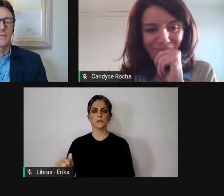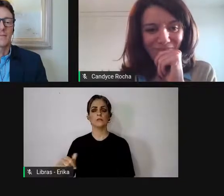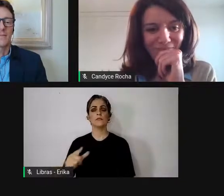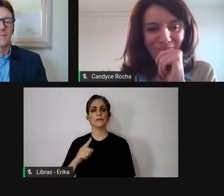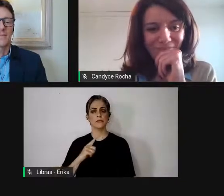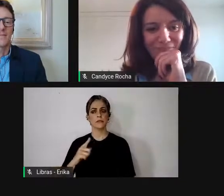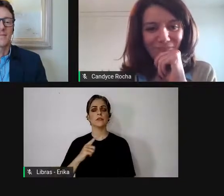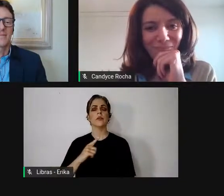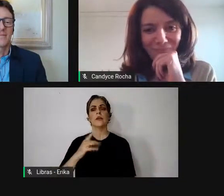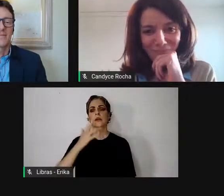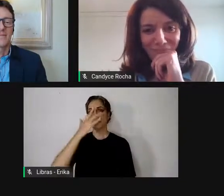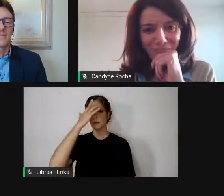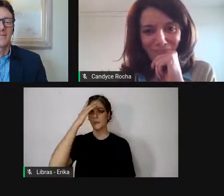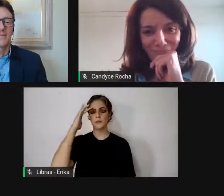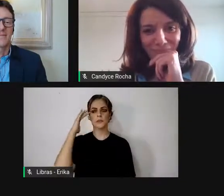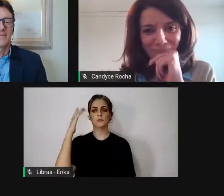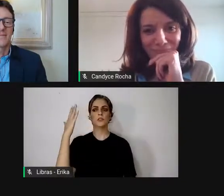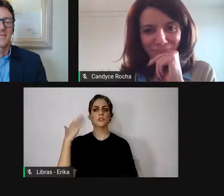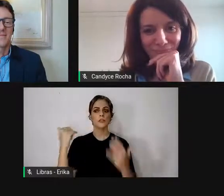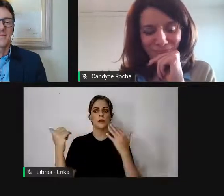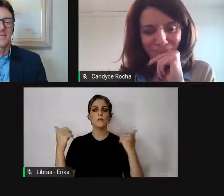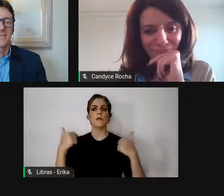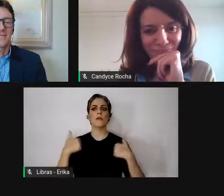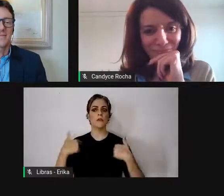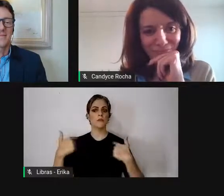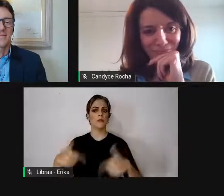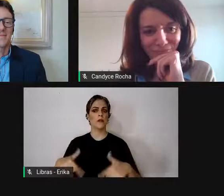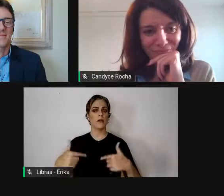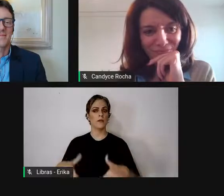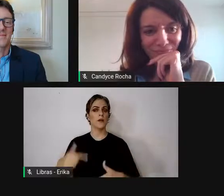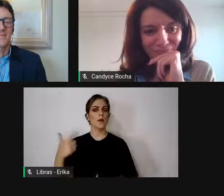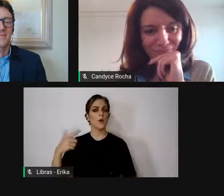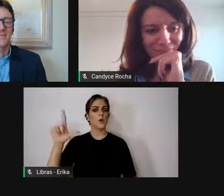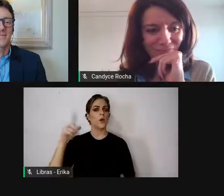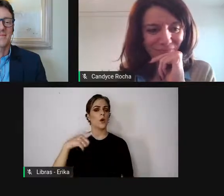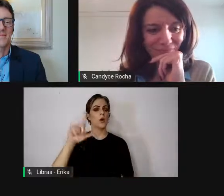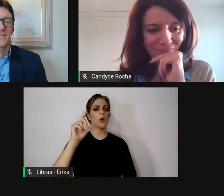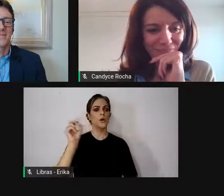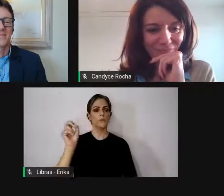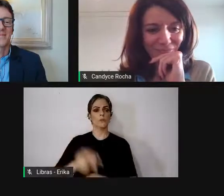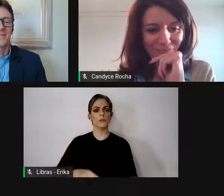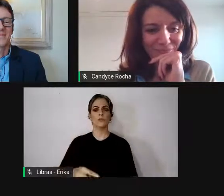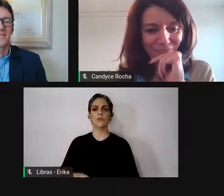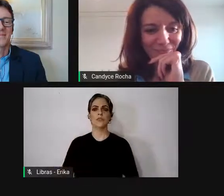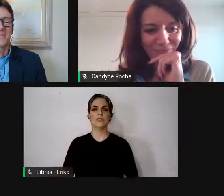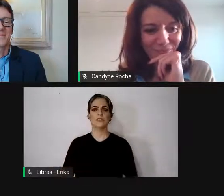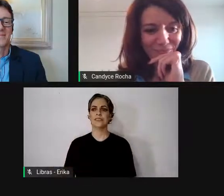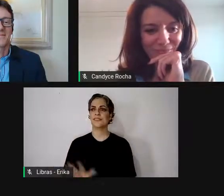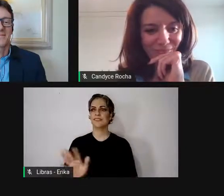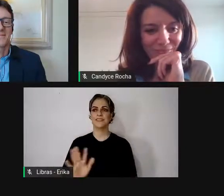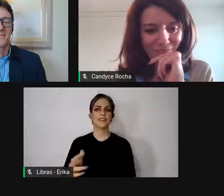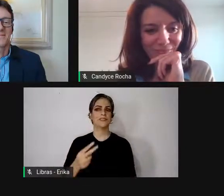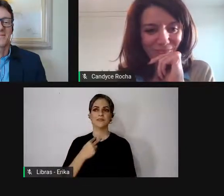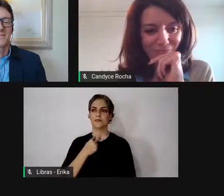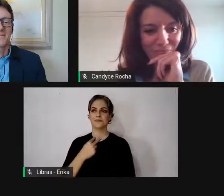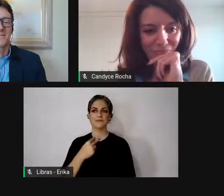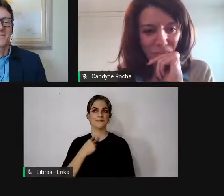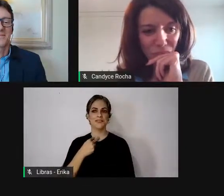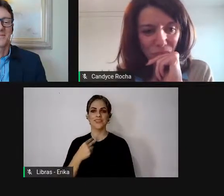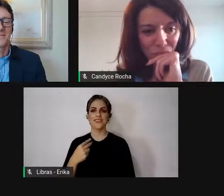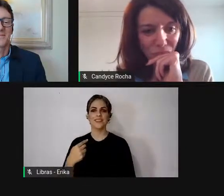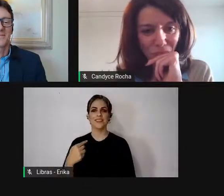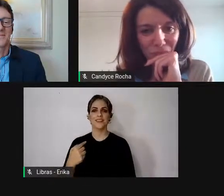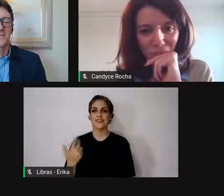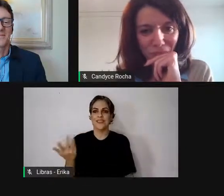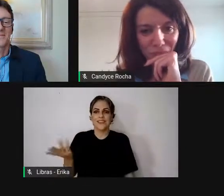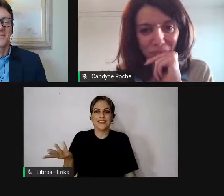emprego. Aí eu falei assim, eu não posso trabalhar, né, no máximo eu posso ter alguma